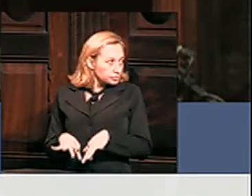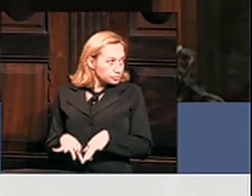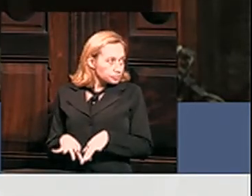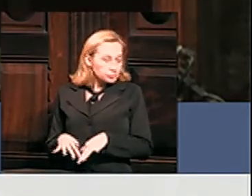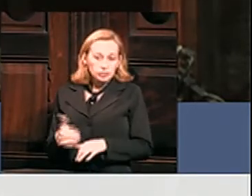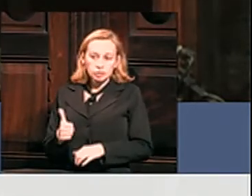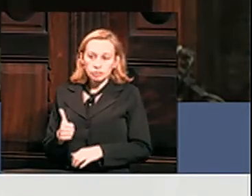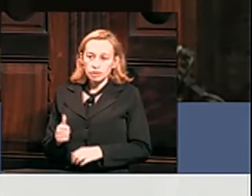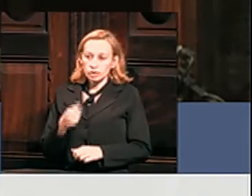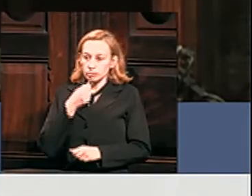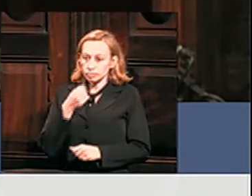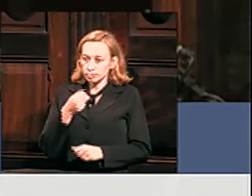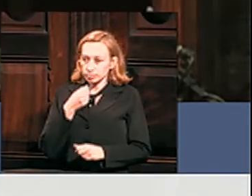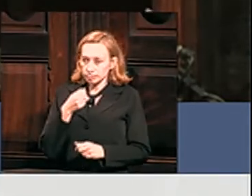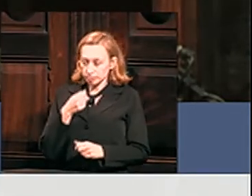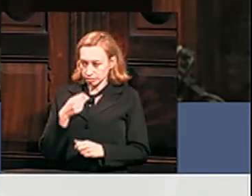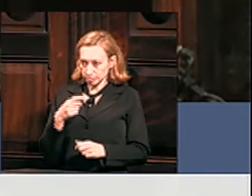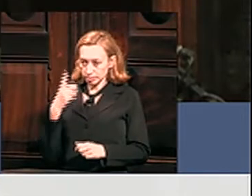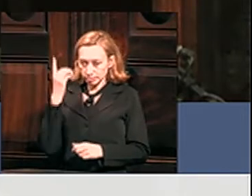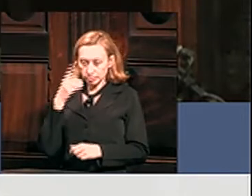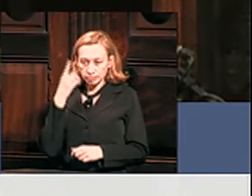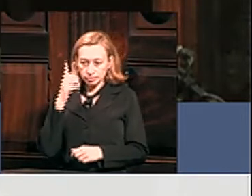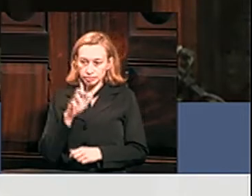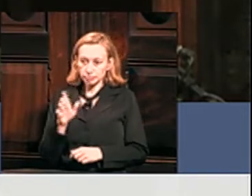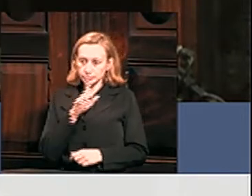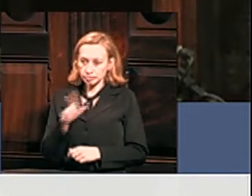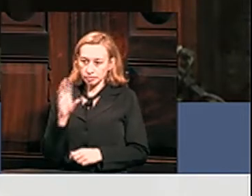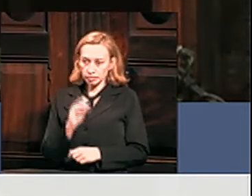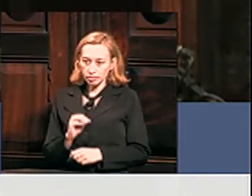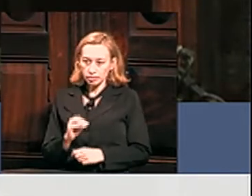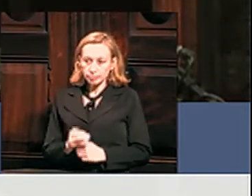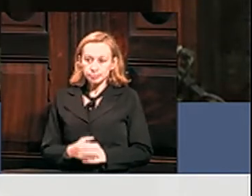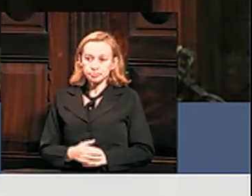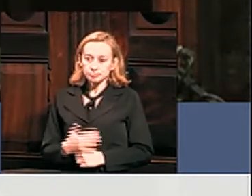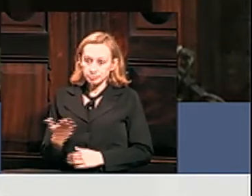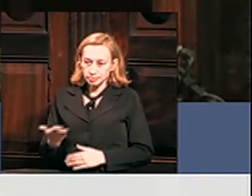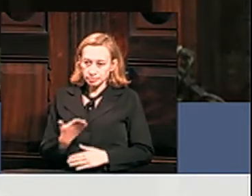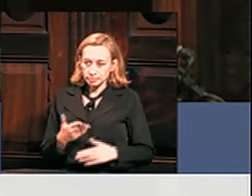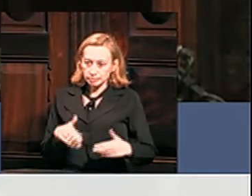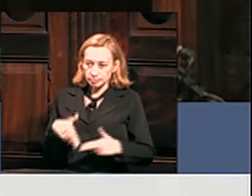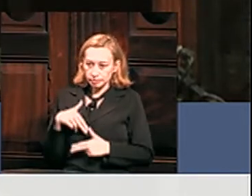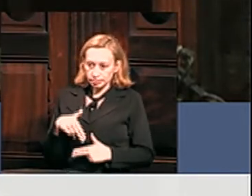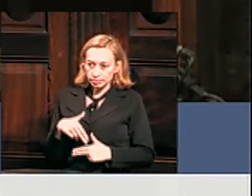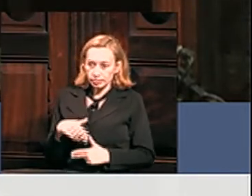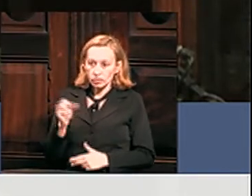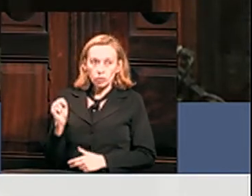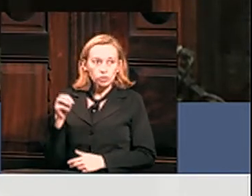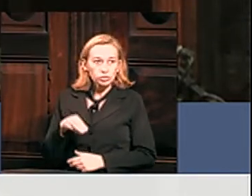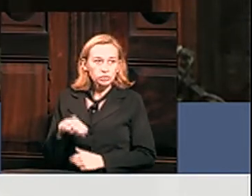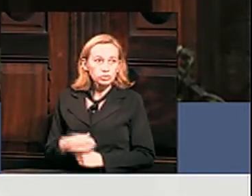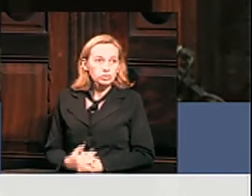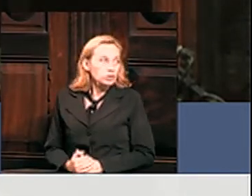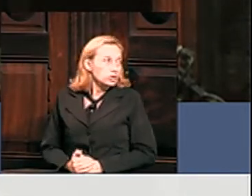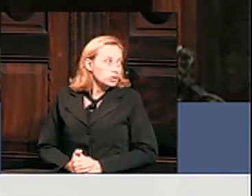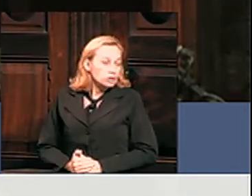Primeiro orador inscrito, deputado Luiz Paulo. Presidente, gostaria de saber se vai fazer uso da palavra. Temos aí 8 minutos.